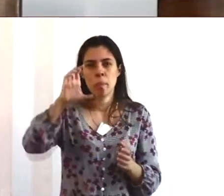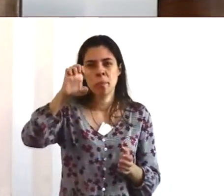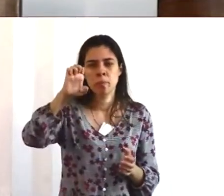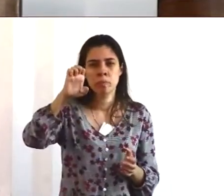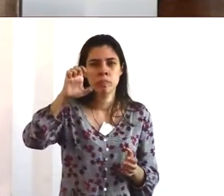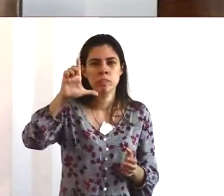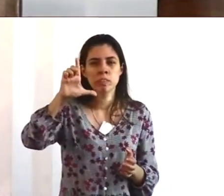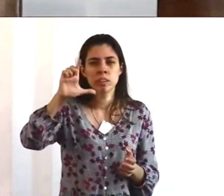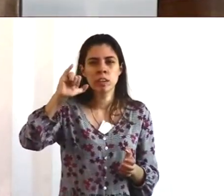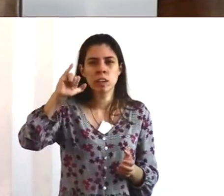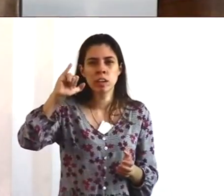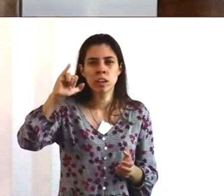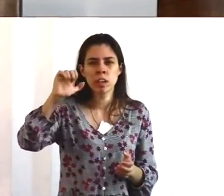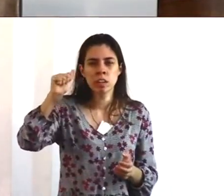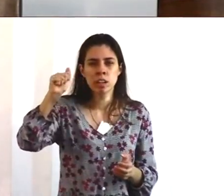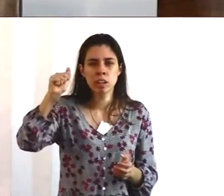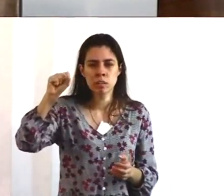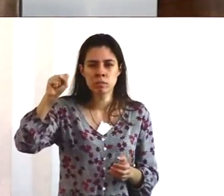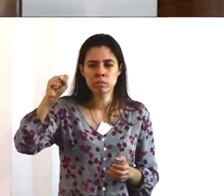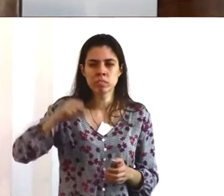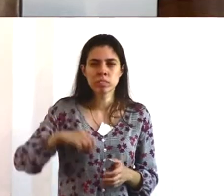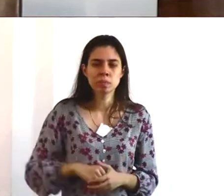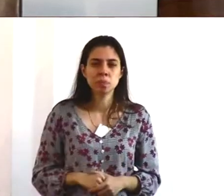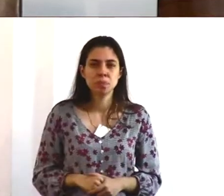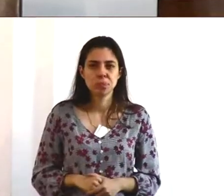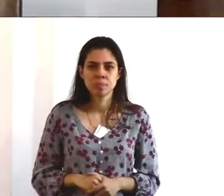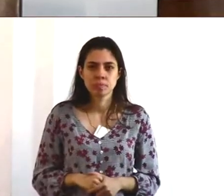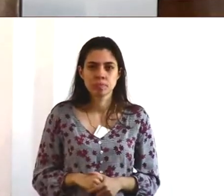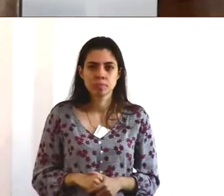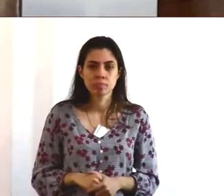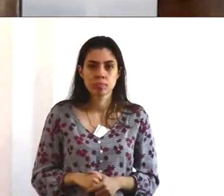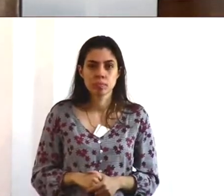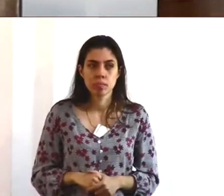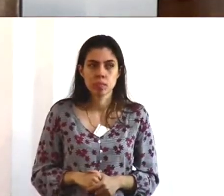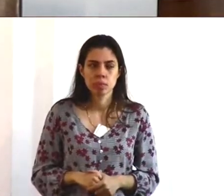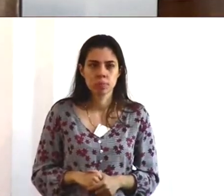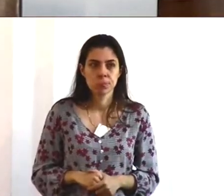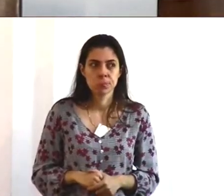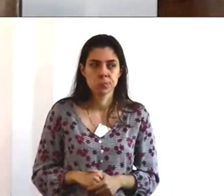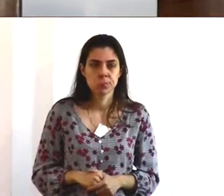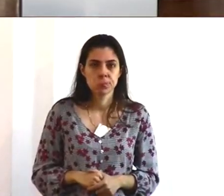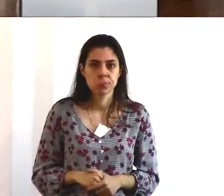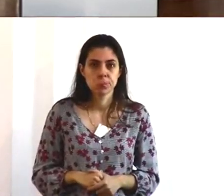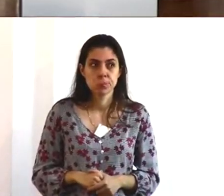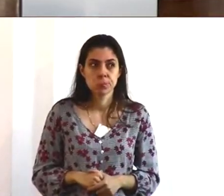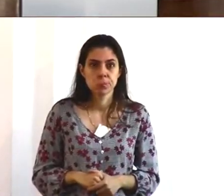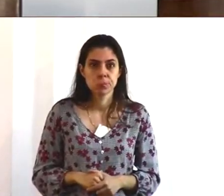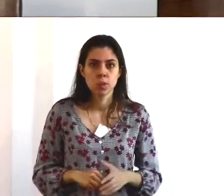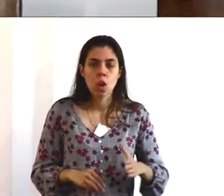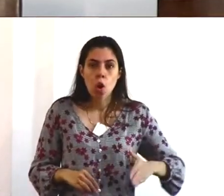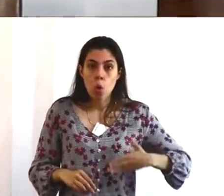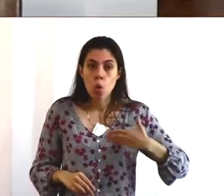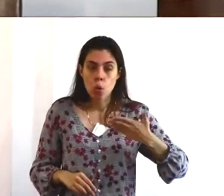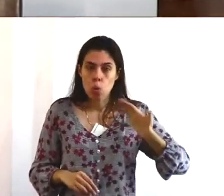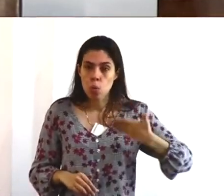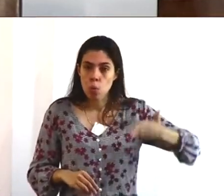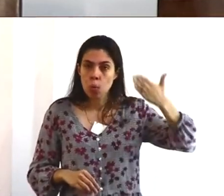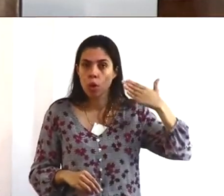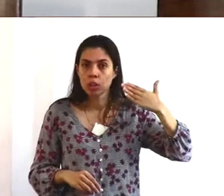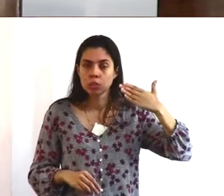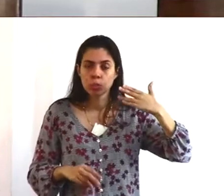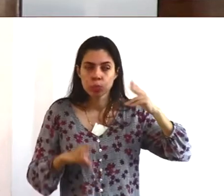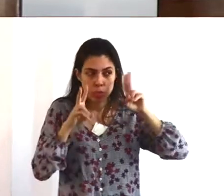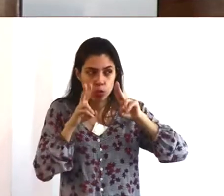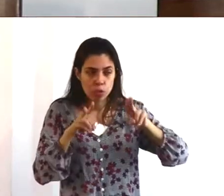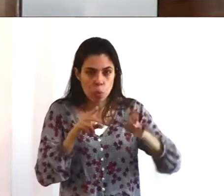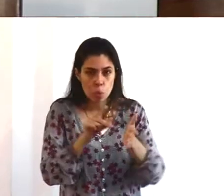Elias, quando ele se viu ameaçado, ele fugiu. E ele se encontrou numa caverna, naquela caverna ele